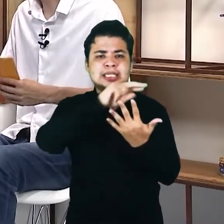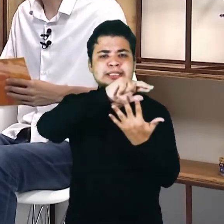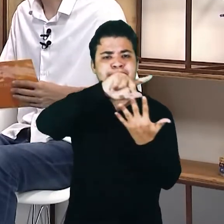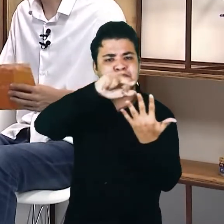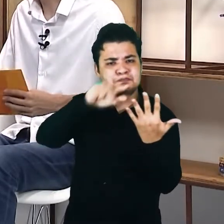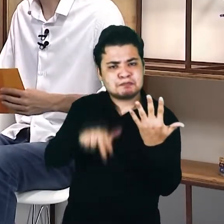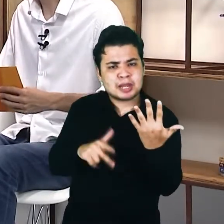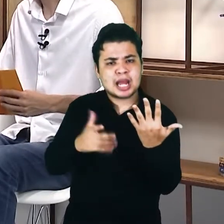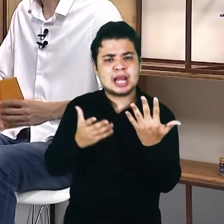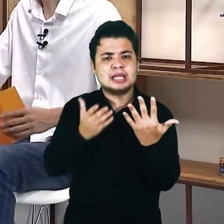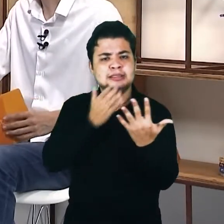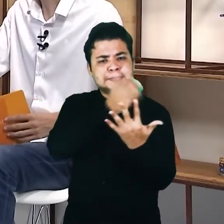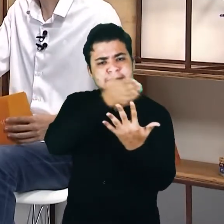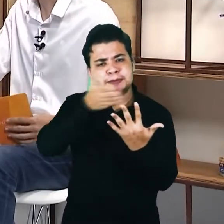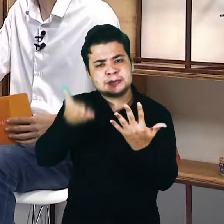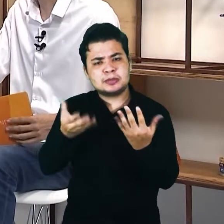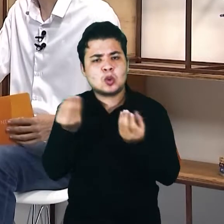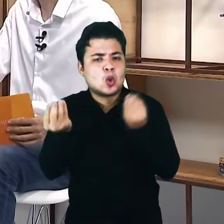é organizado?